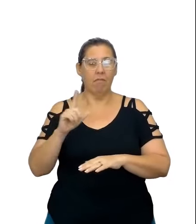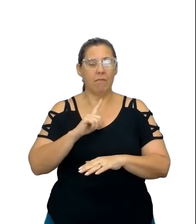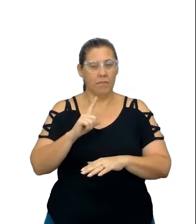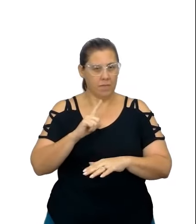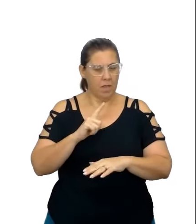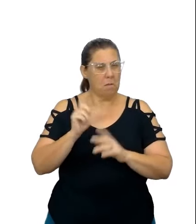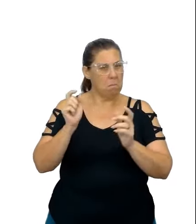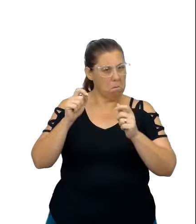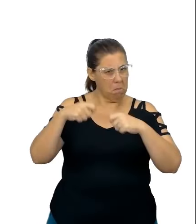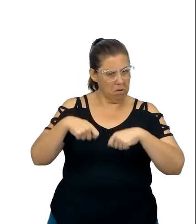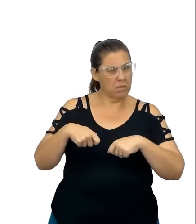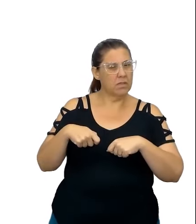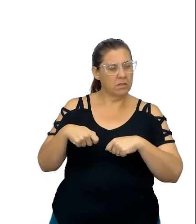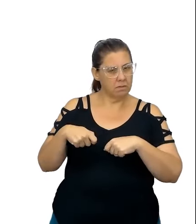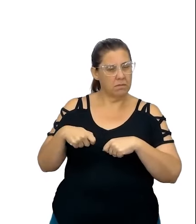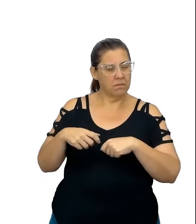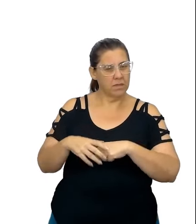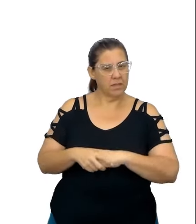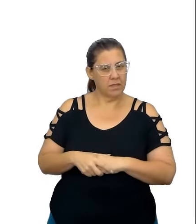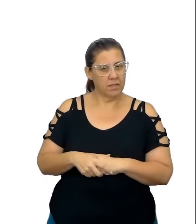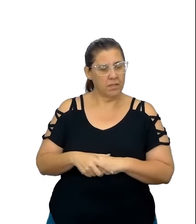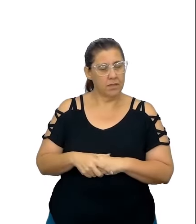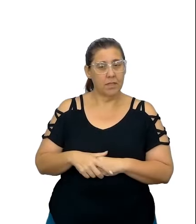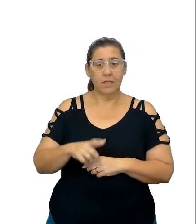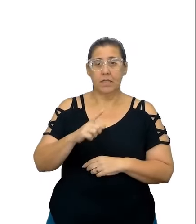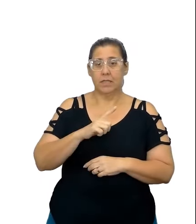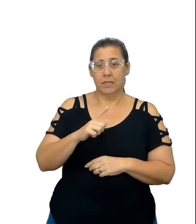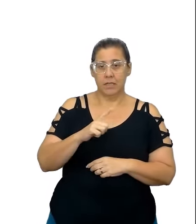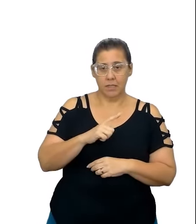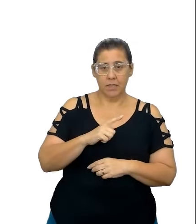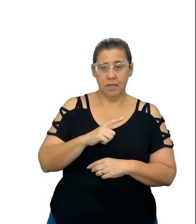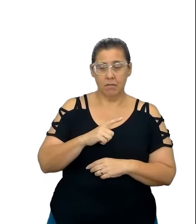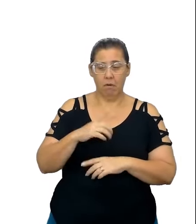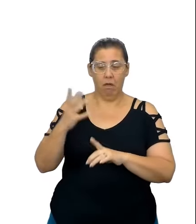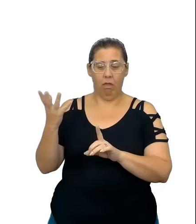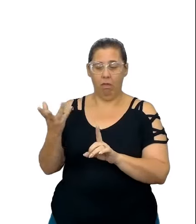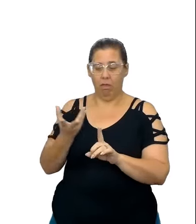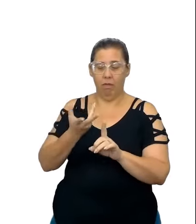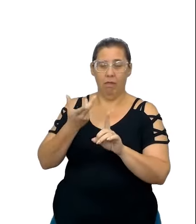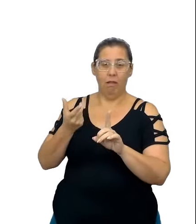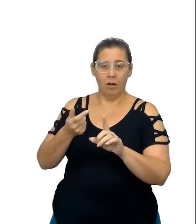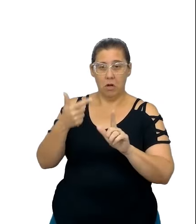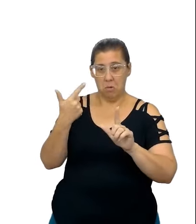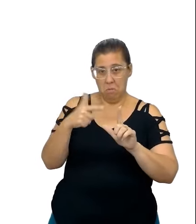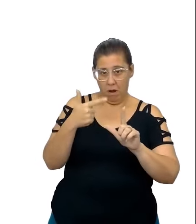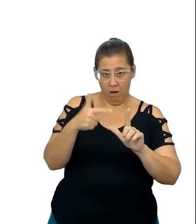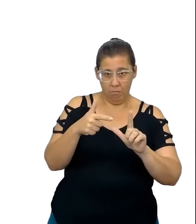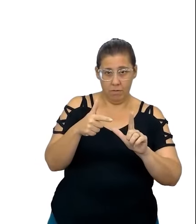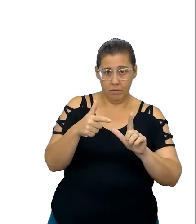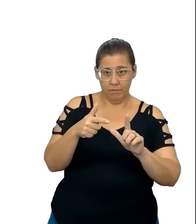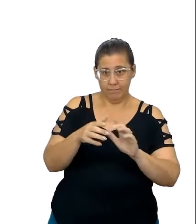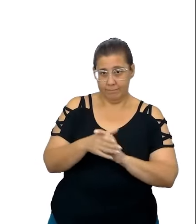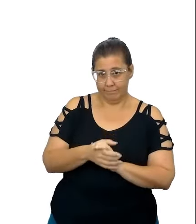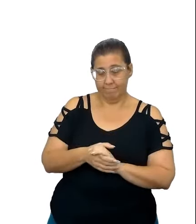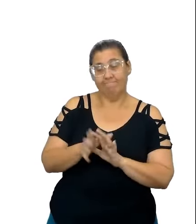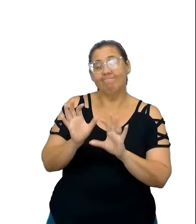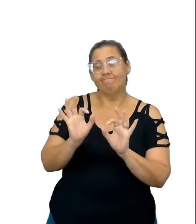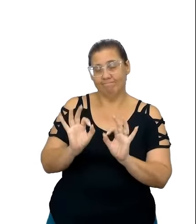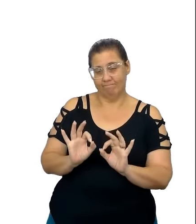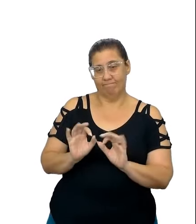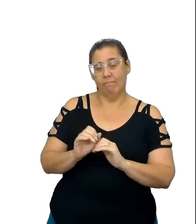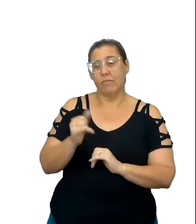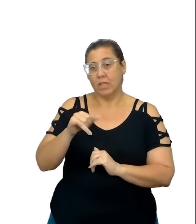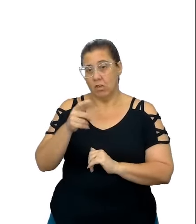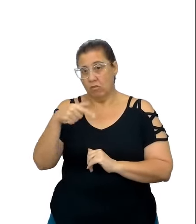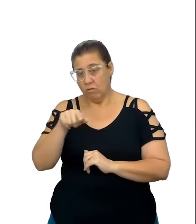existe possibilidade de haver persuasão dentro do meme? Com certeza.